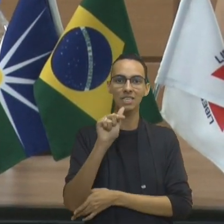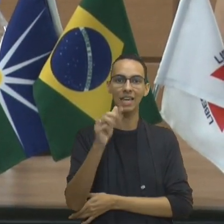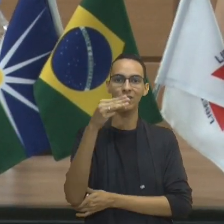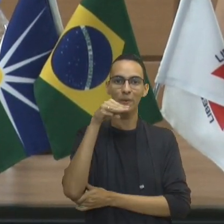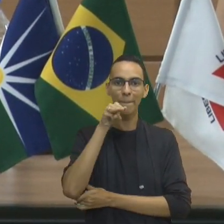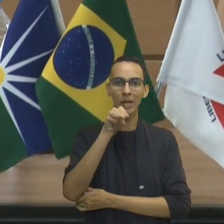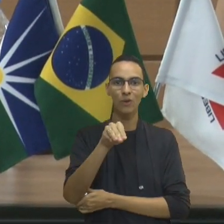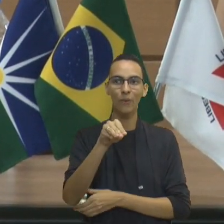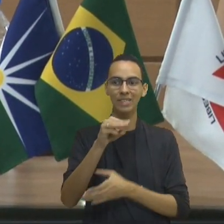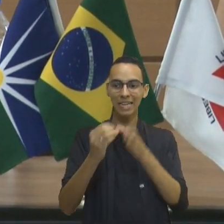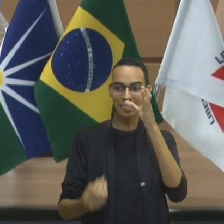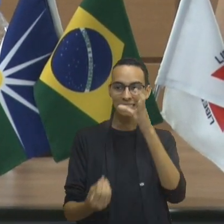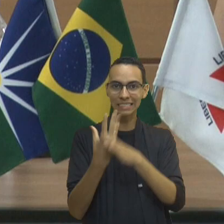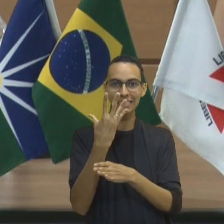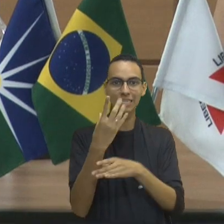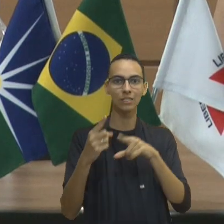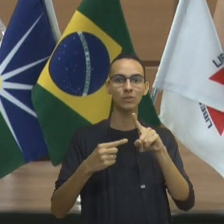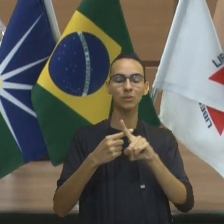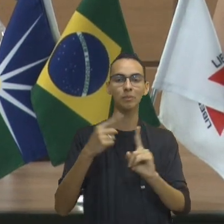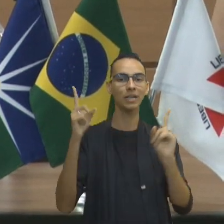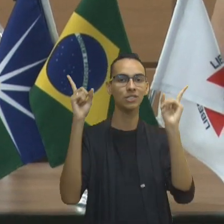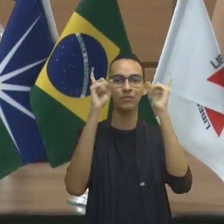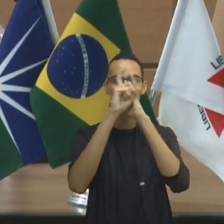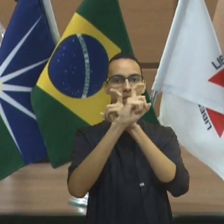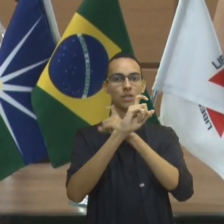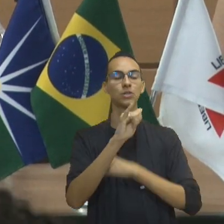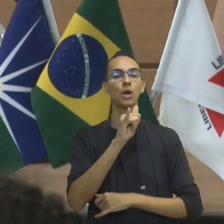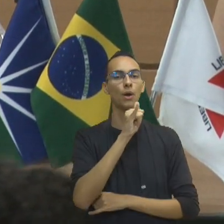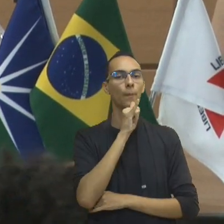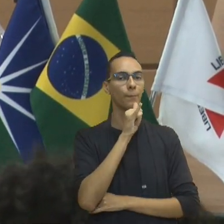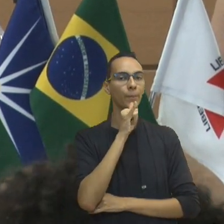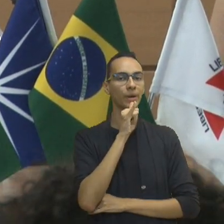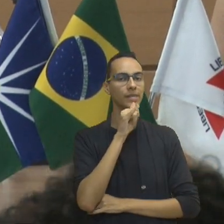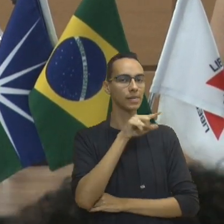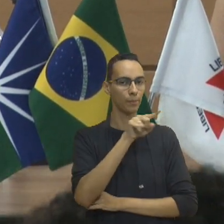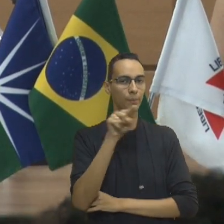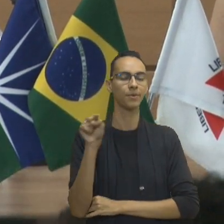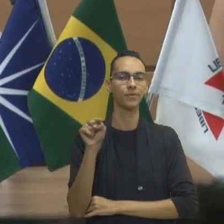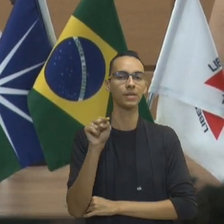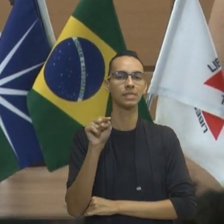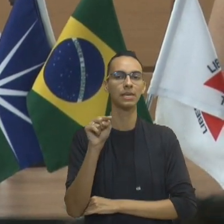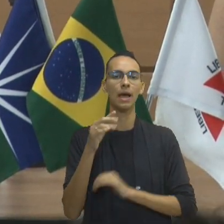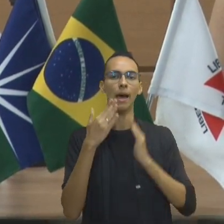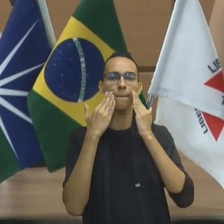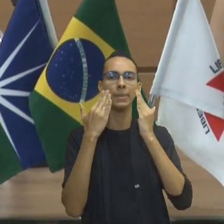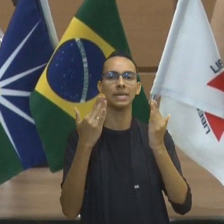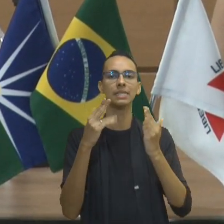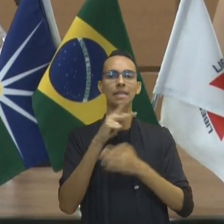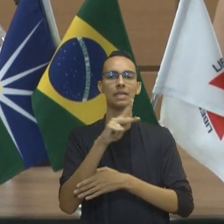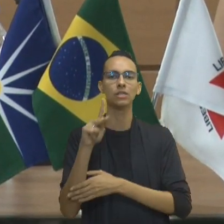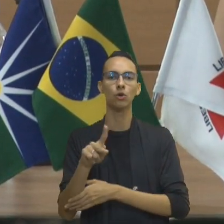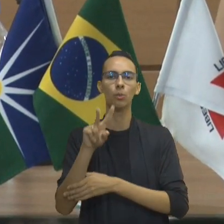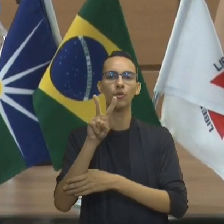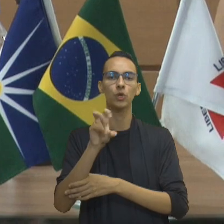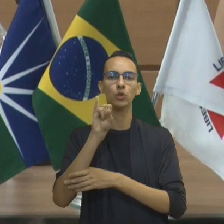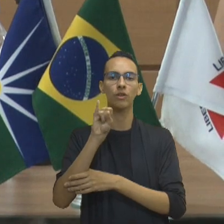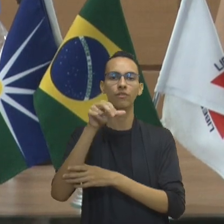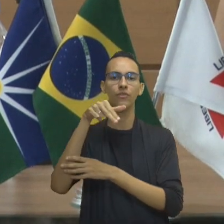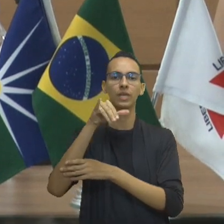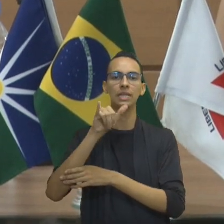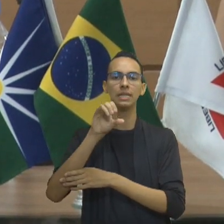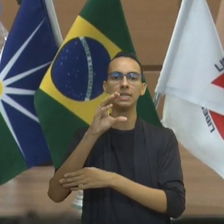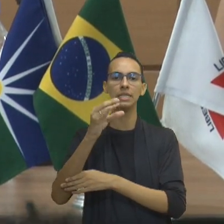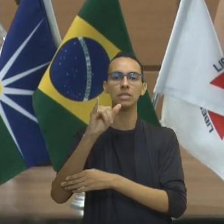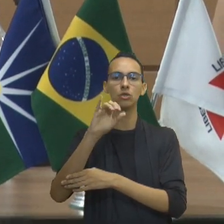criando uma maior dificuldade. Vou dar um exemplo lá para vocês. Na apresentação do professor Vinícius, ele falou assim, olha, se